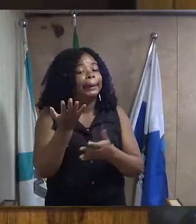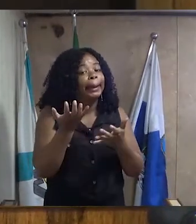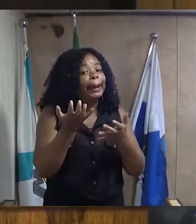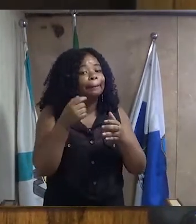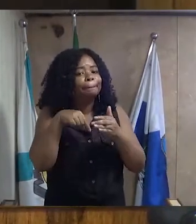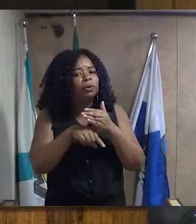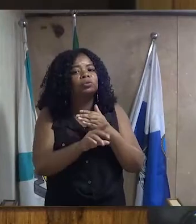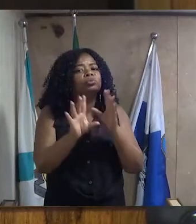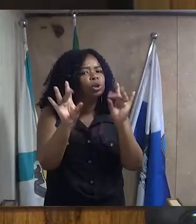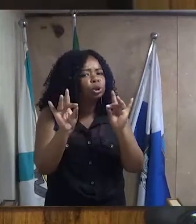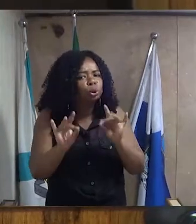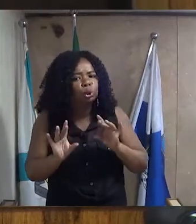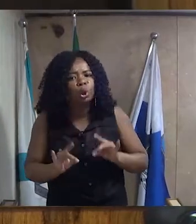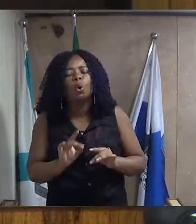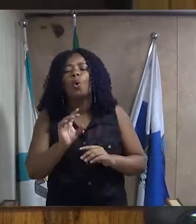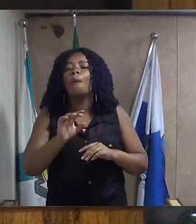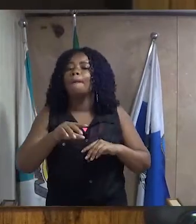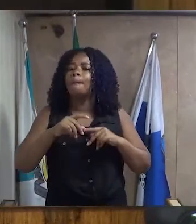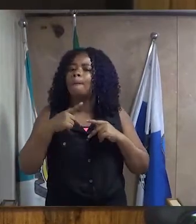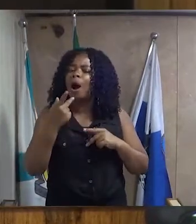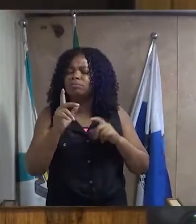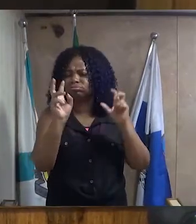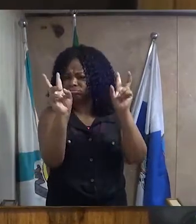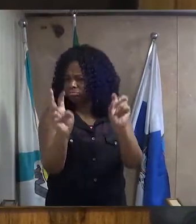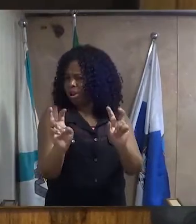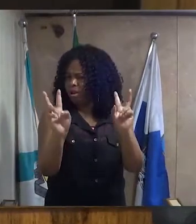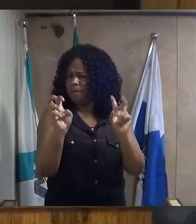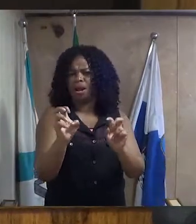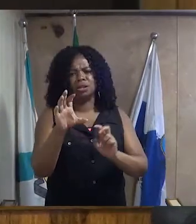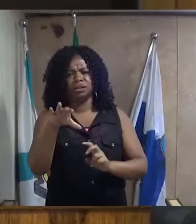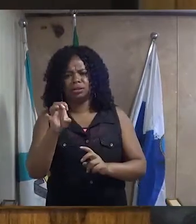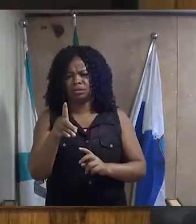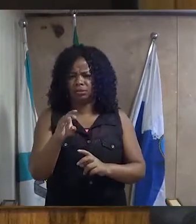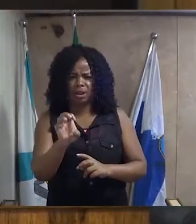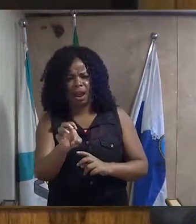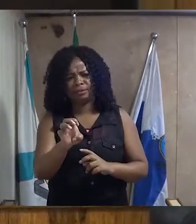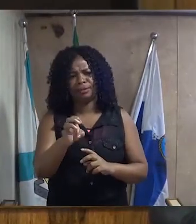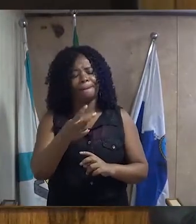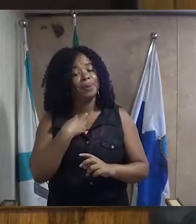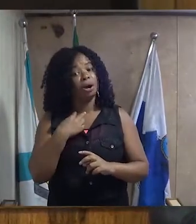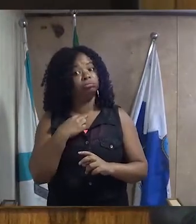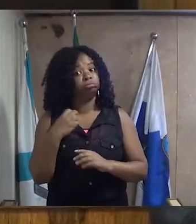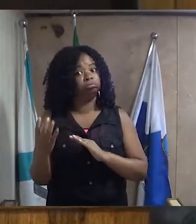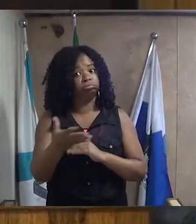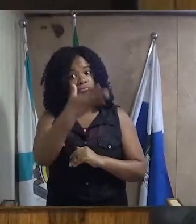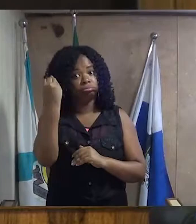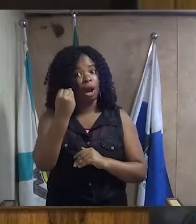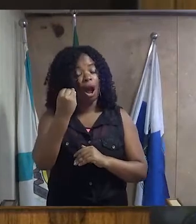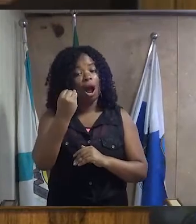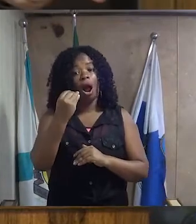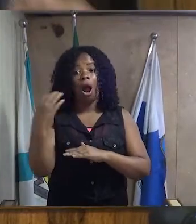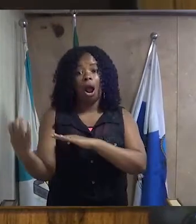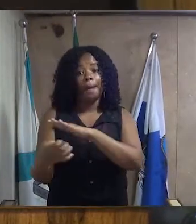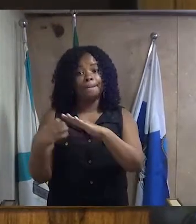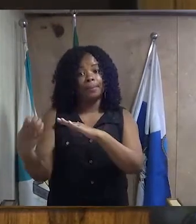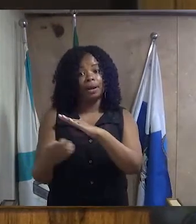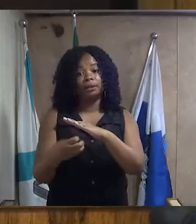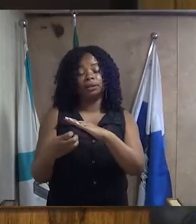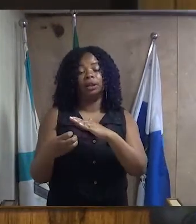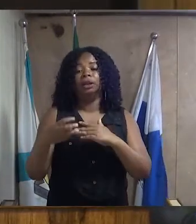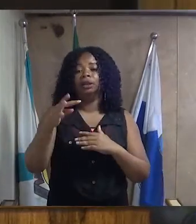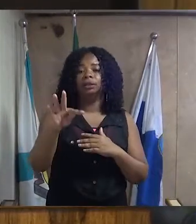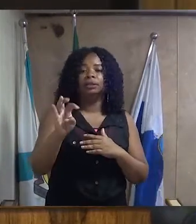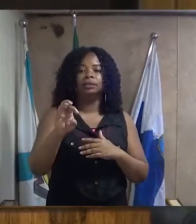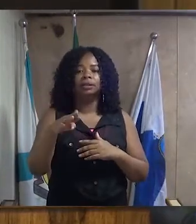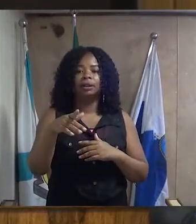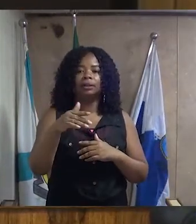SEDAI, não posso esquecer das empresas terceirizadas à SEDAI